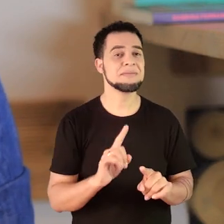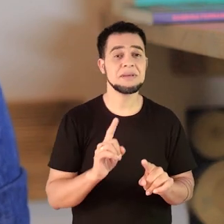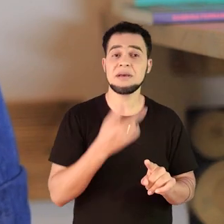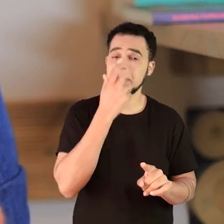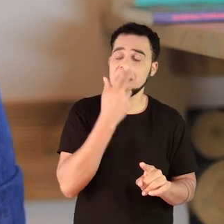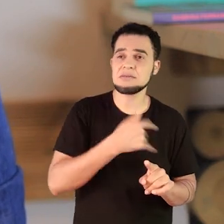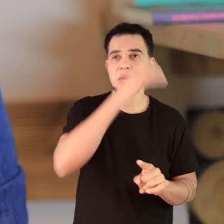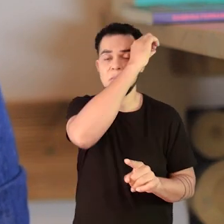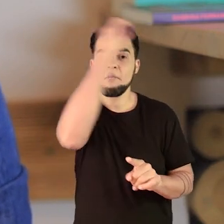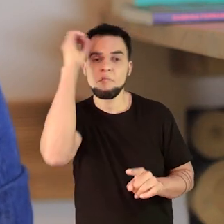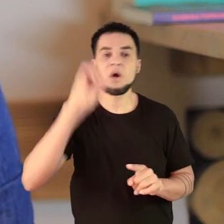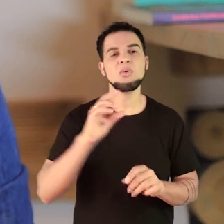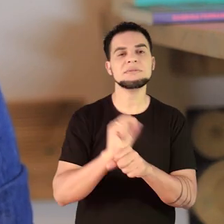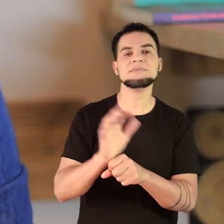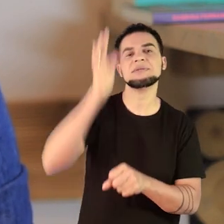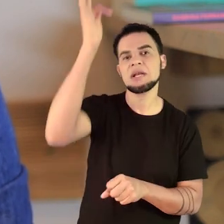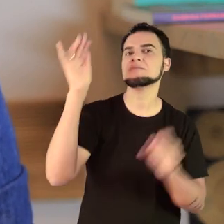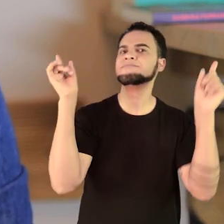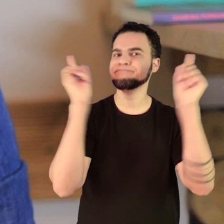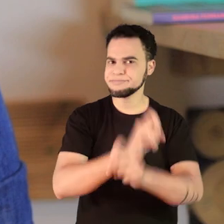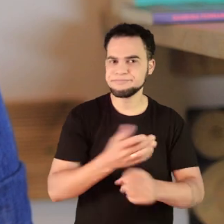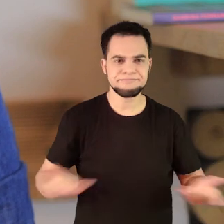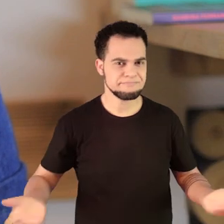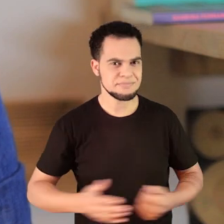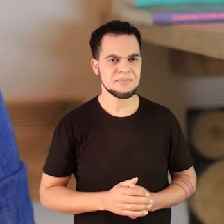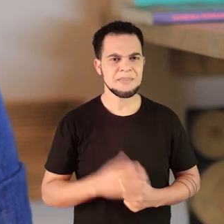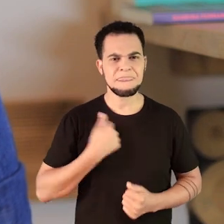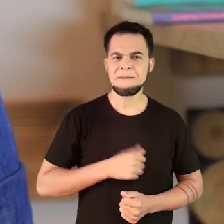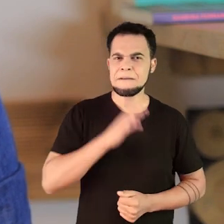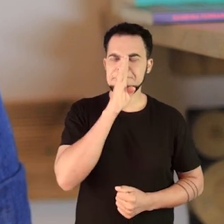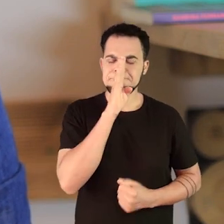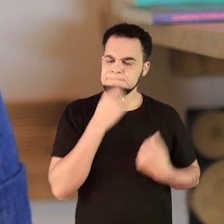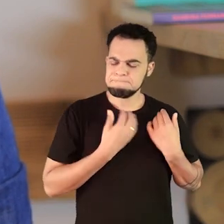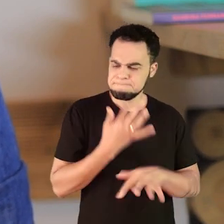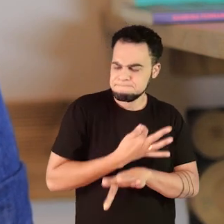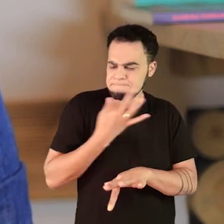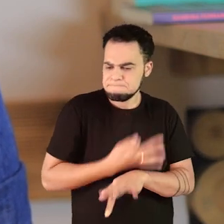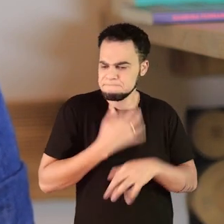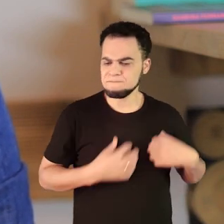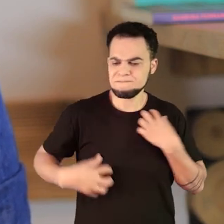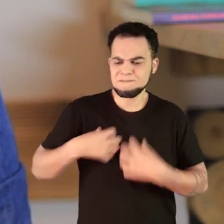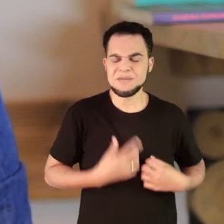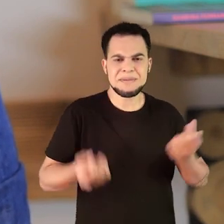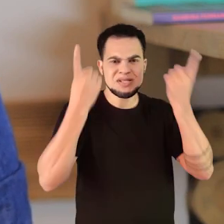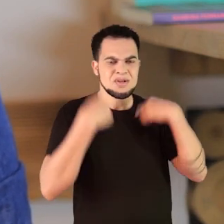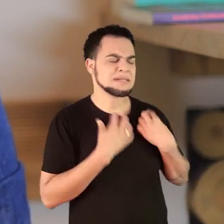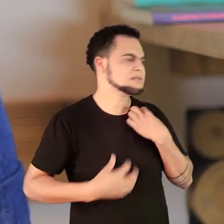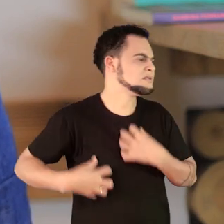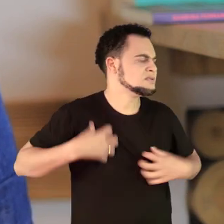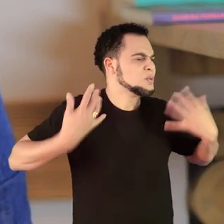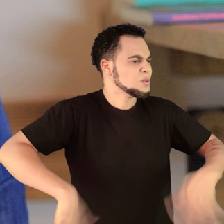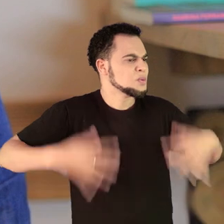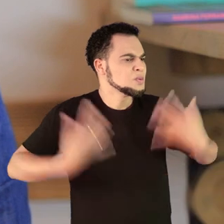por ingenuidade ou esperança, que seria tão difícil. Lidamos silenciosamente com a ansiedade, com o corpo que grita pelas longas horas